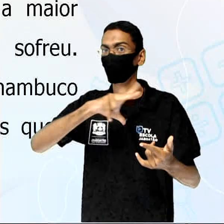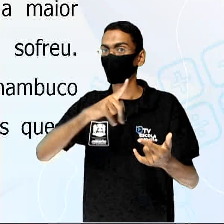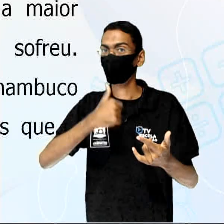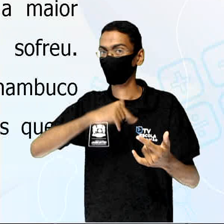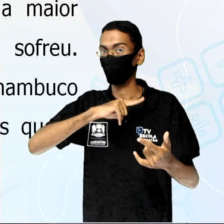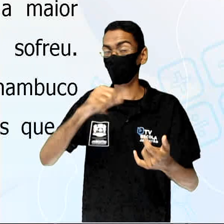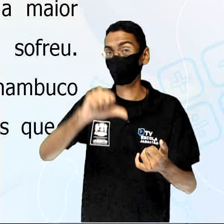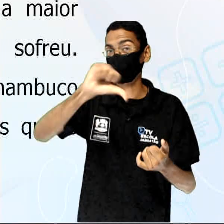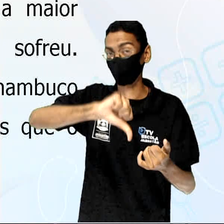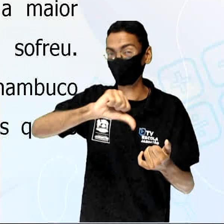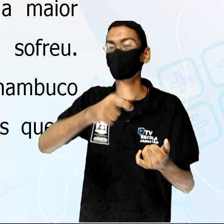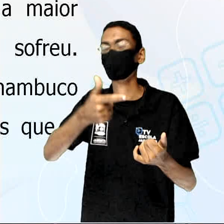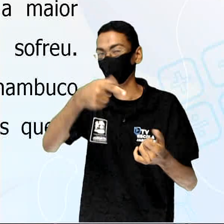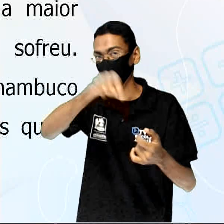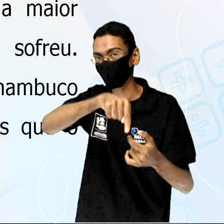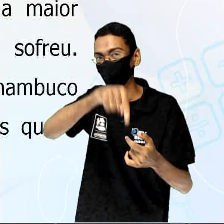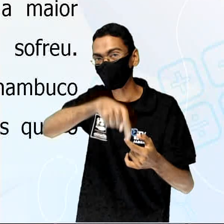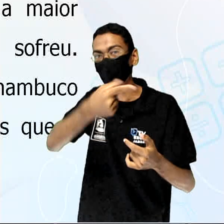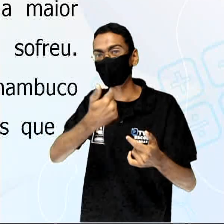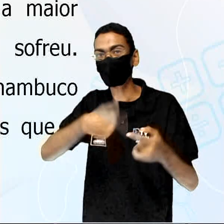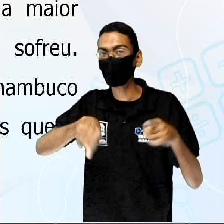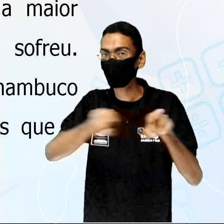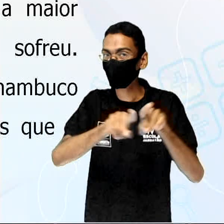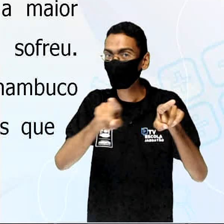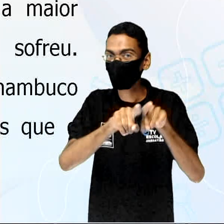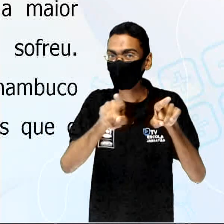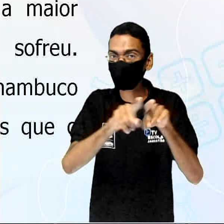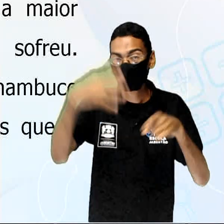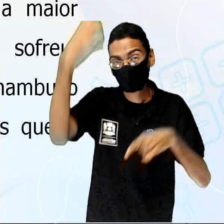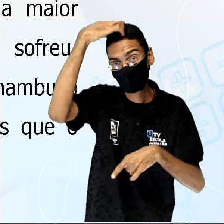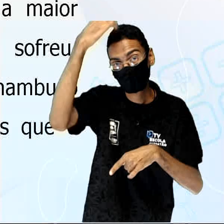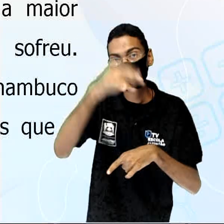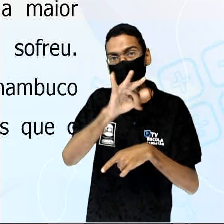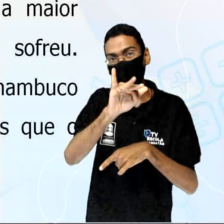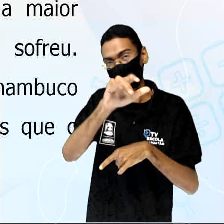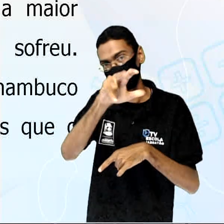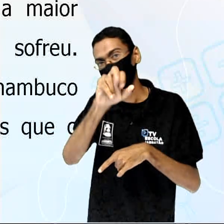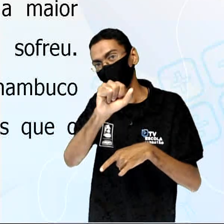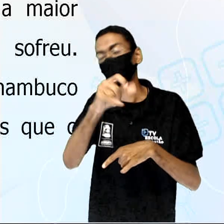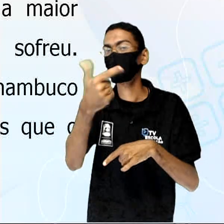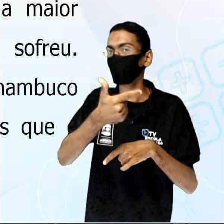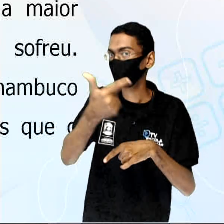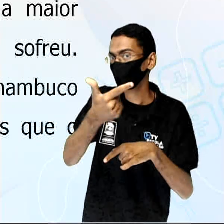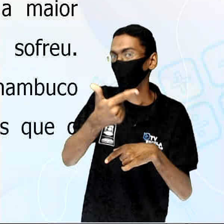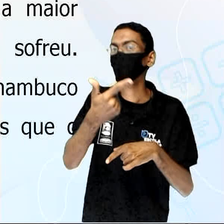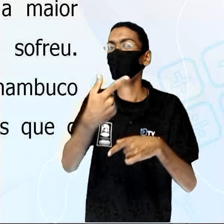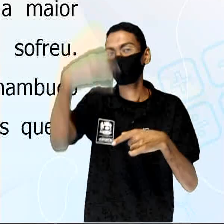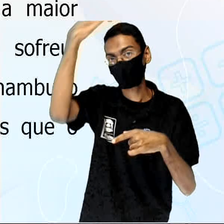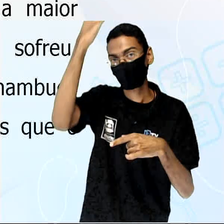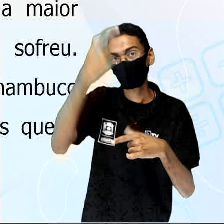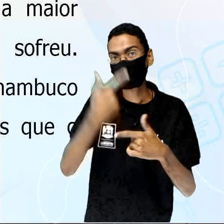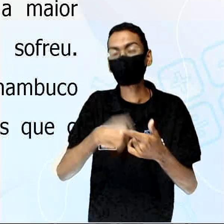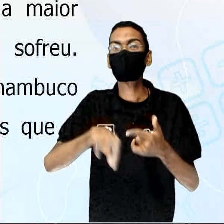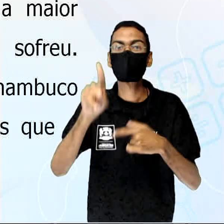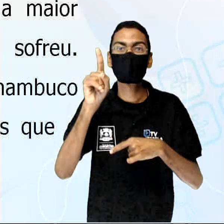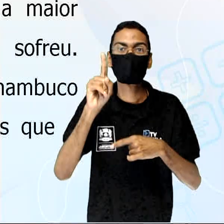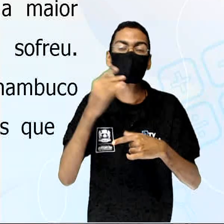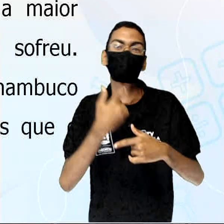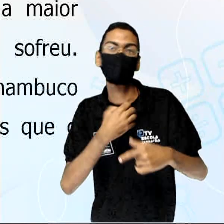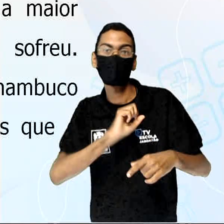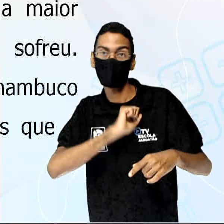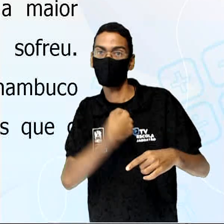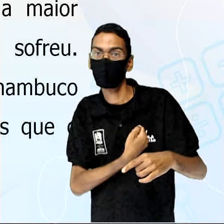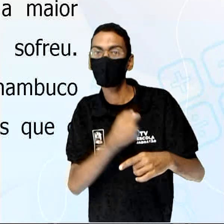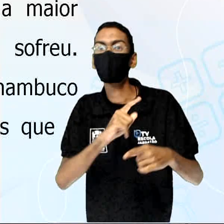por conta de medidas que foram adotadas pelo rei Filipe II, da Espanha, que se tornou rei tanto de Espanha quanto de Portugal. Então, os